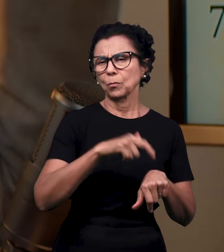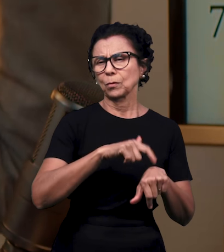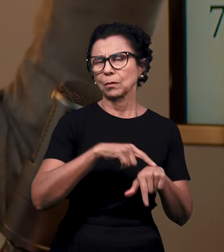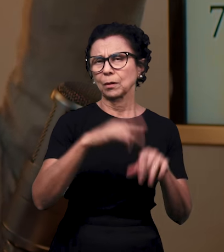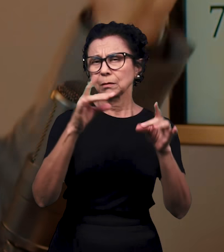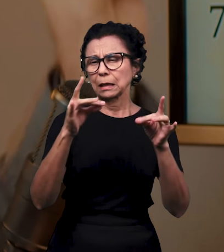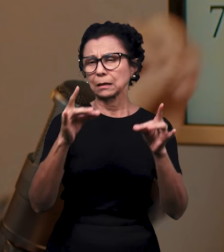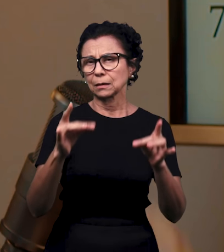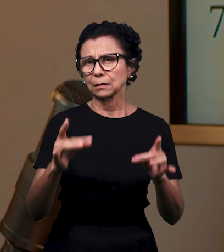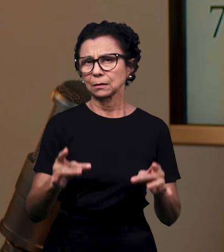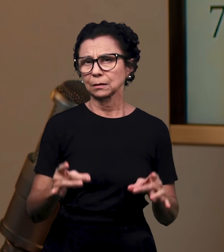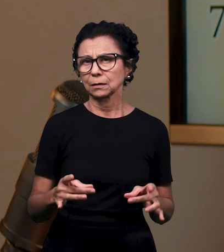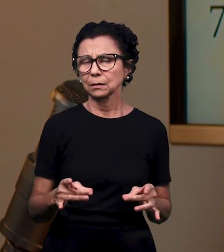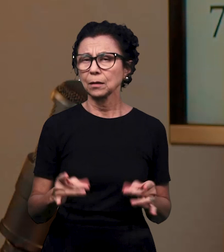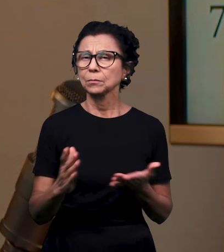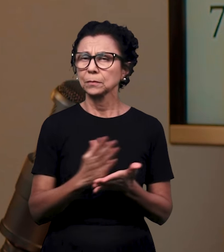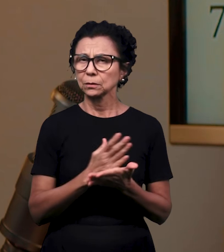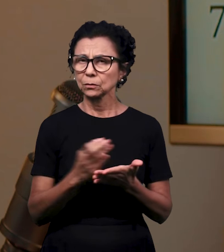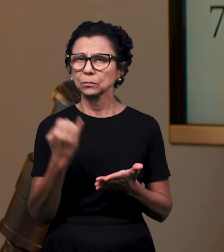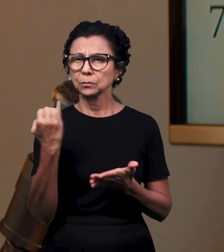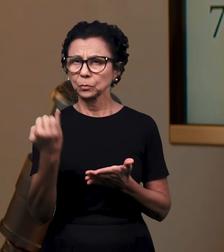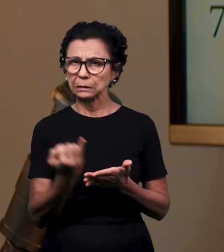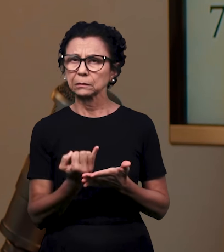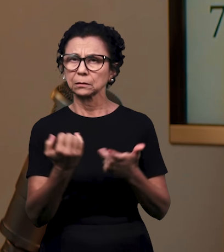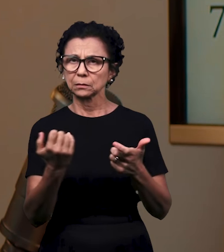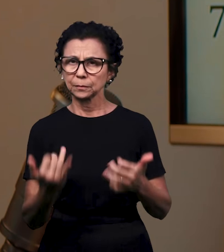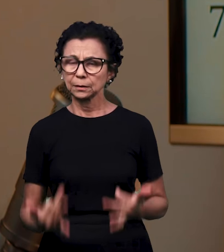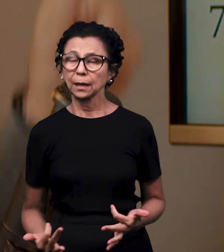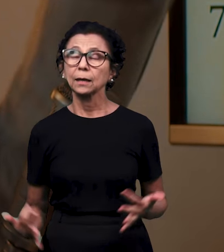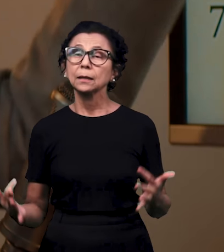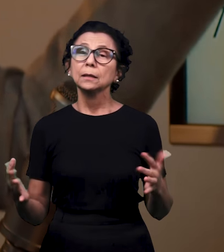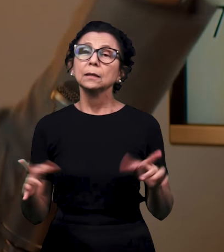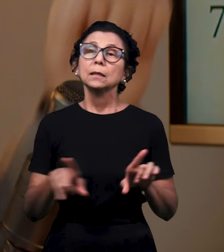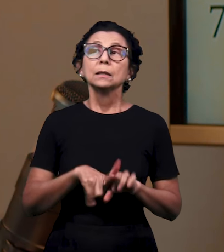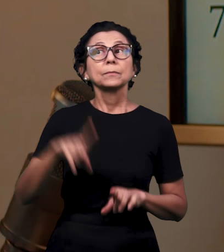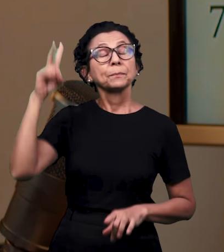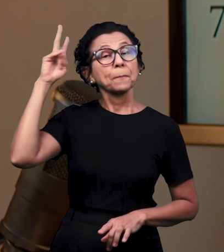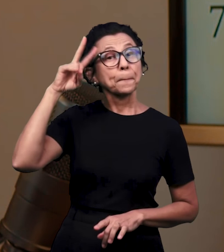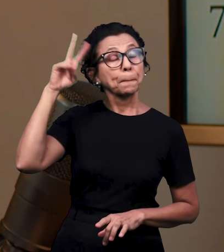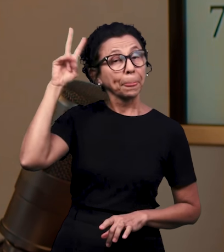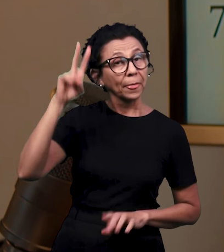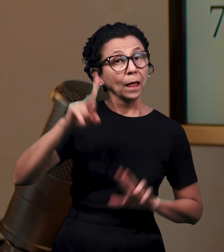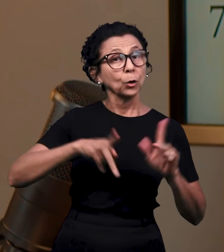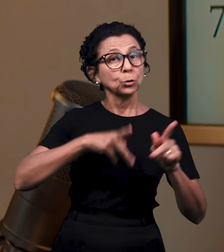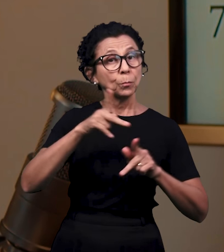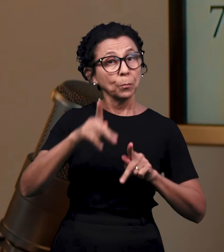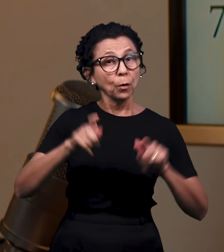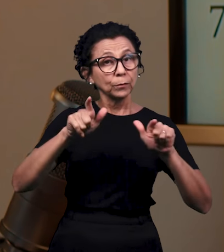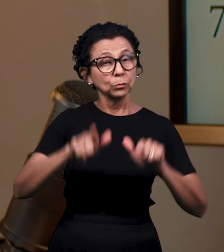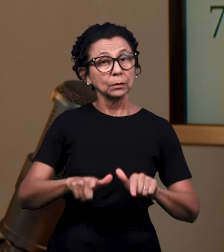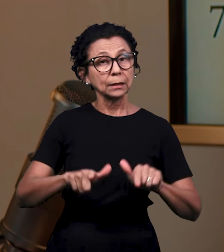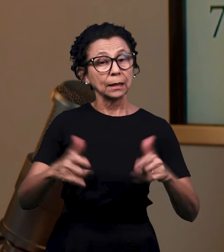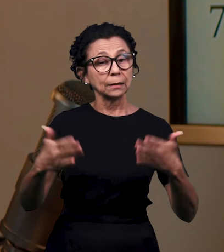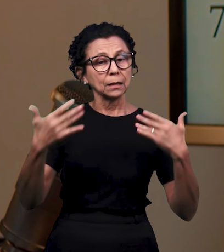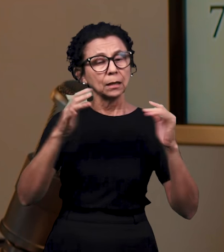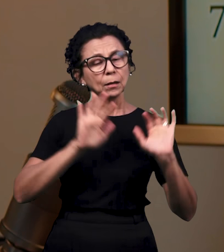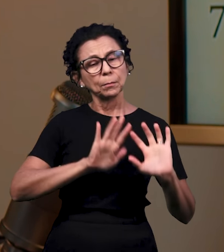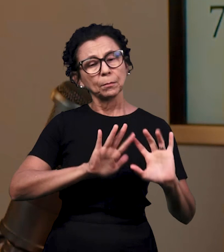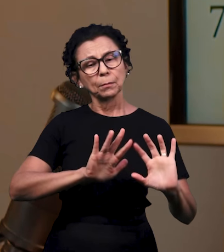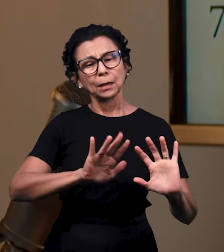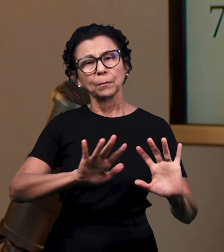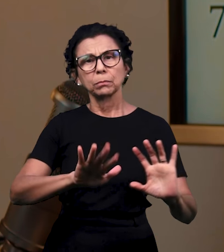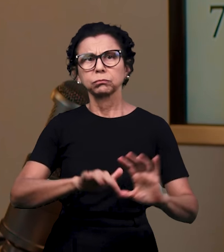vamos pontuar algumas coisas importantes. E lembrar que essa caminhada do povo no deserto era um